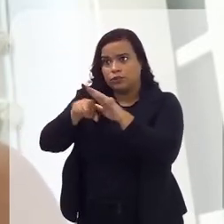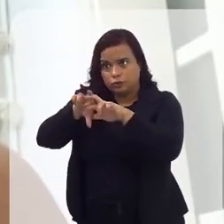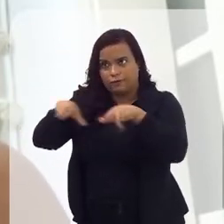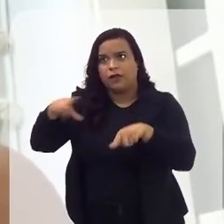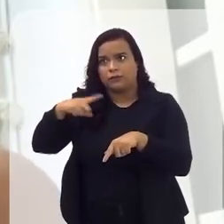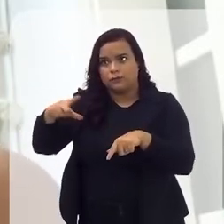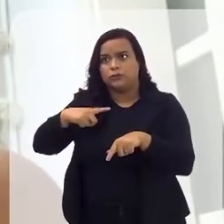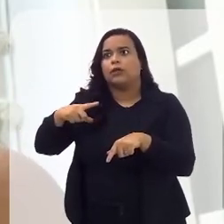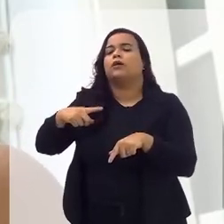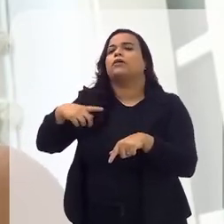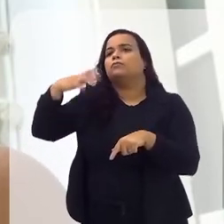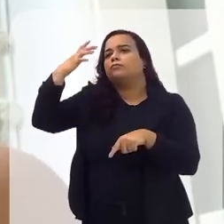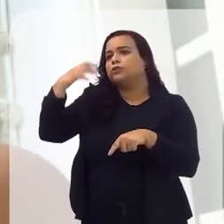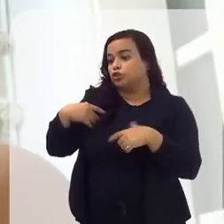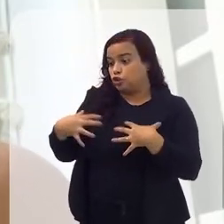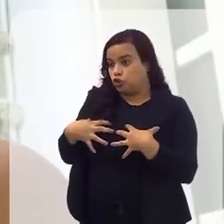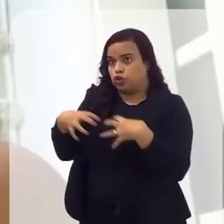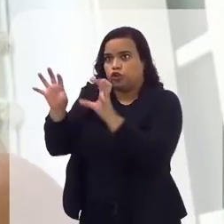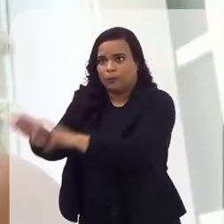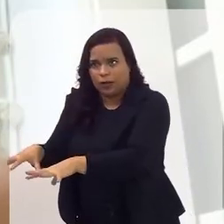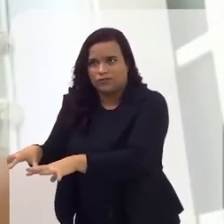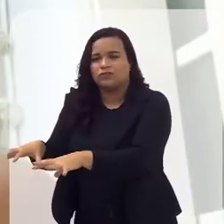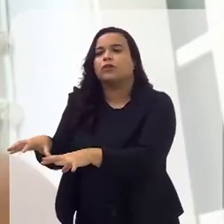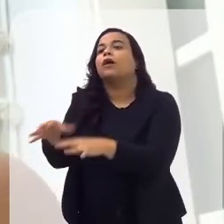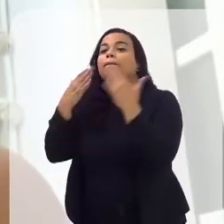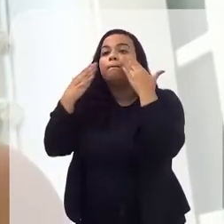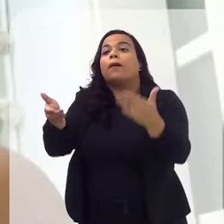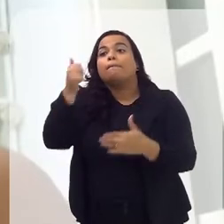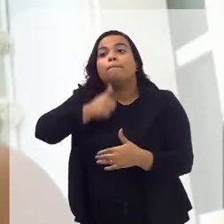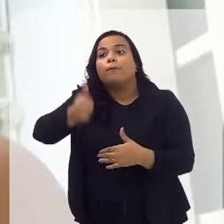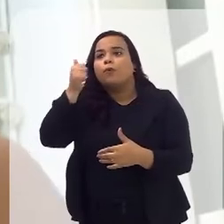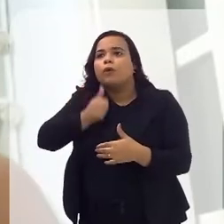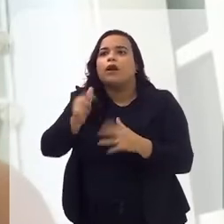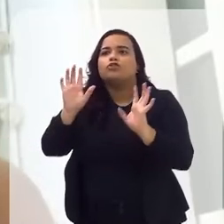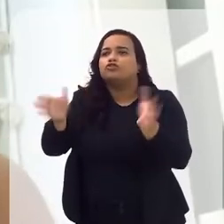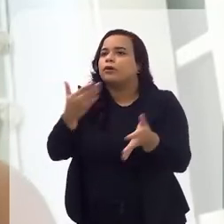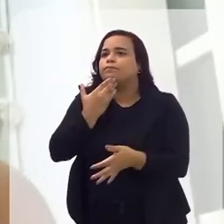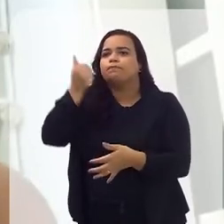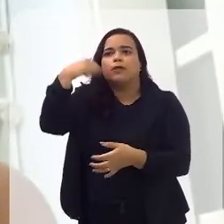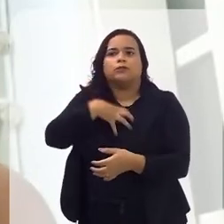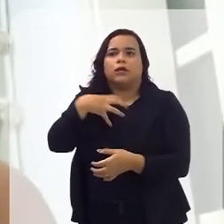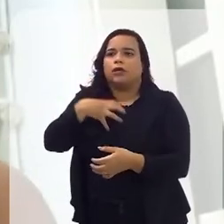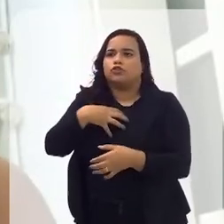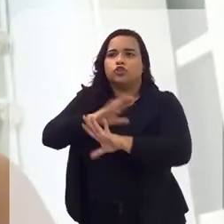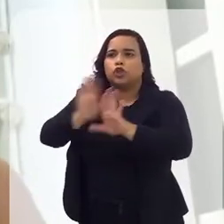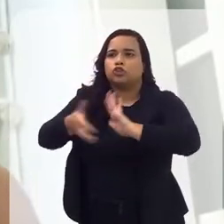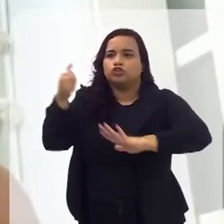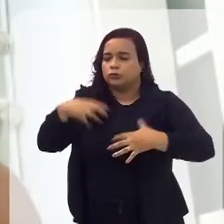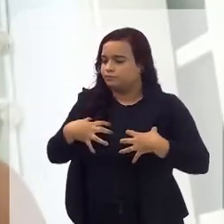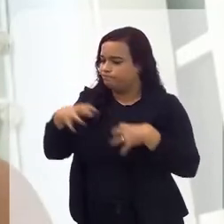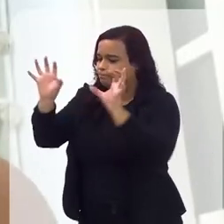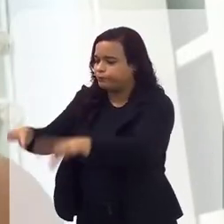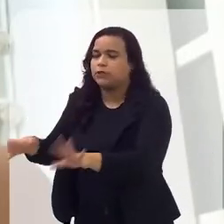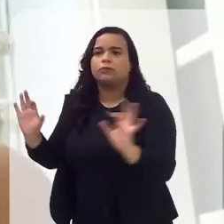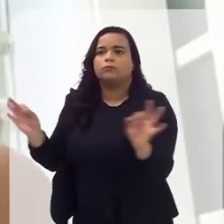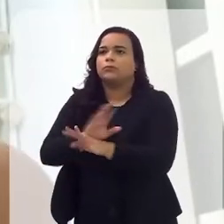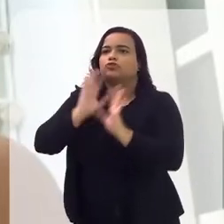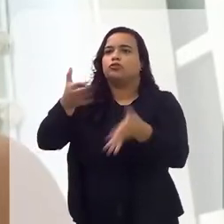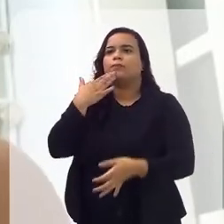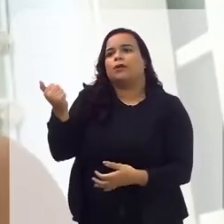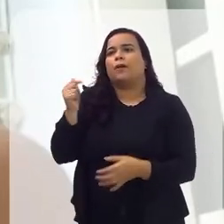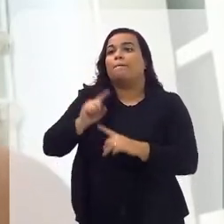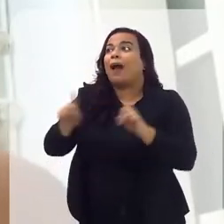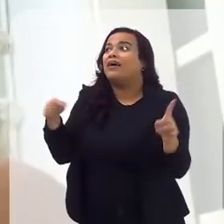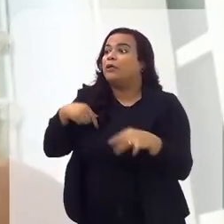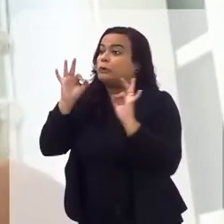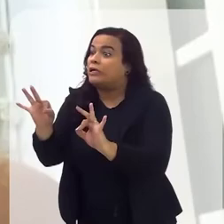com as pacientes dela no pós-explante para mostrar realmente como que as mulheres melhoram somente com o explante, né? Somente retirando o silicone.